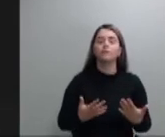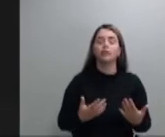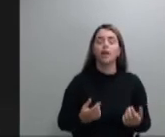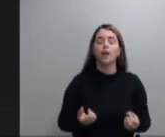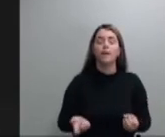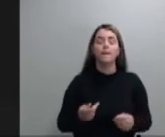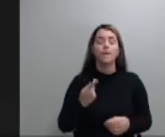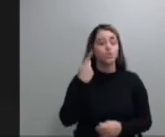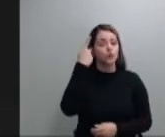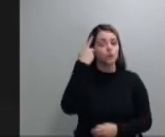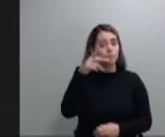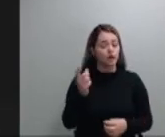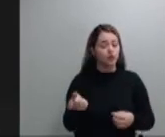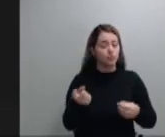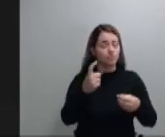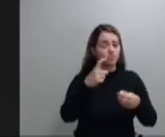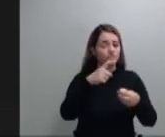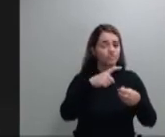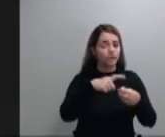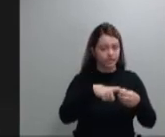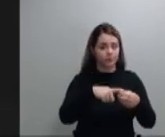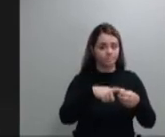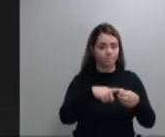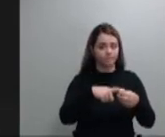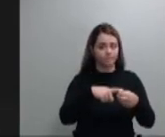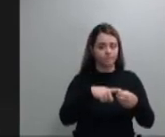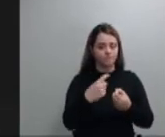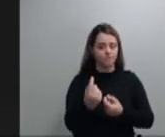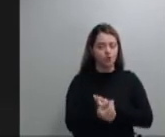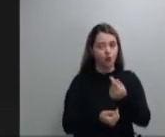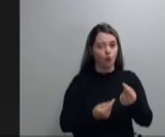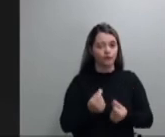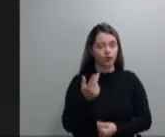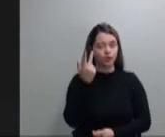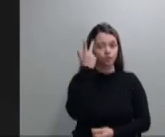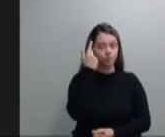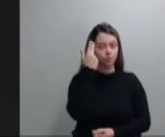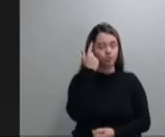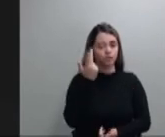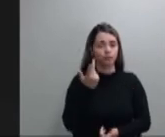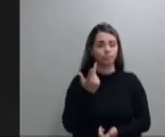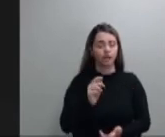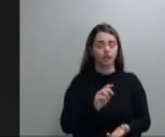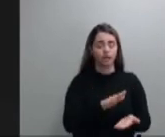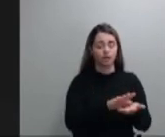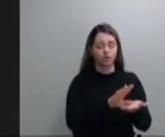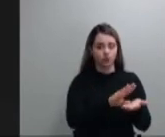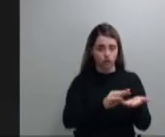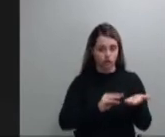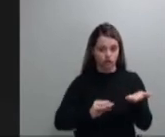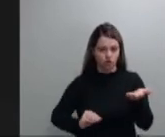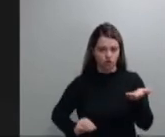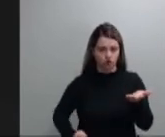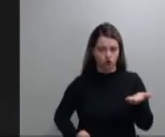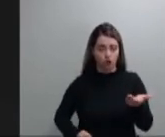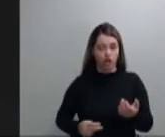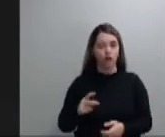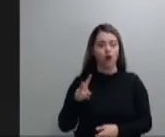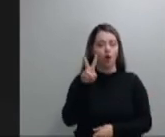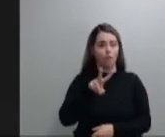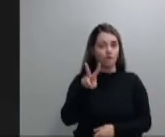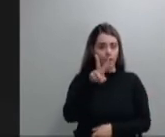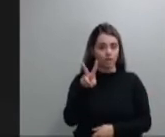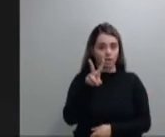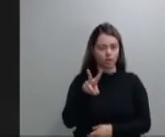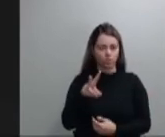a venda de álcool hidratado carburante decorrente dessa redução da aplicação do subsídio com o físico das produtoras de álcool e